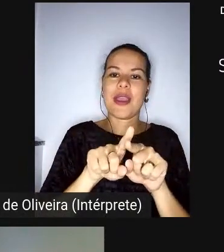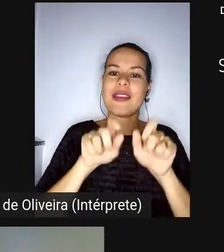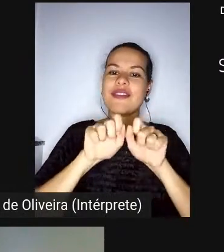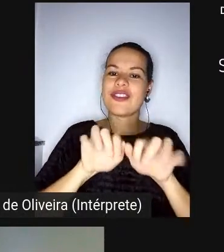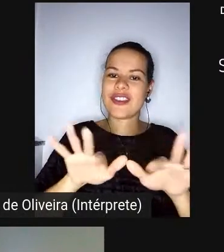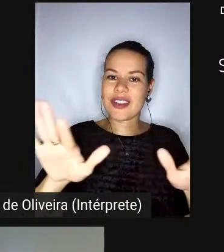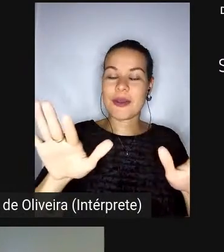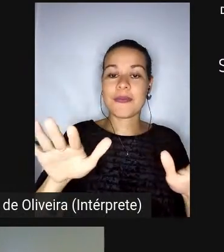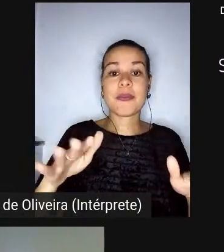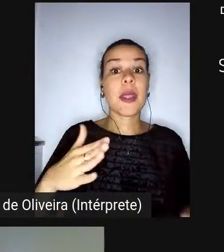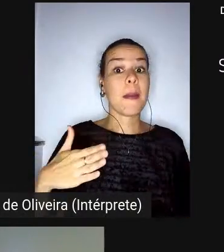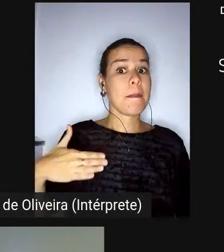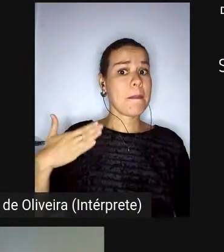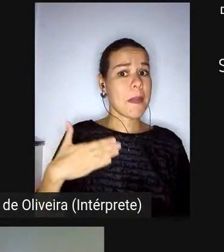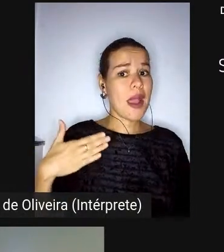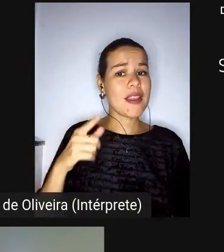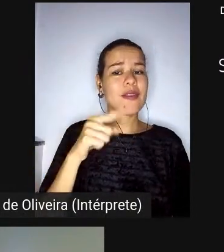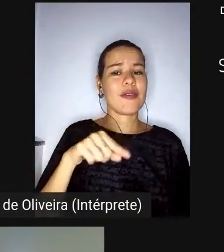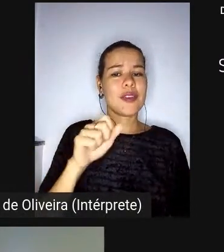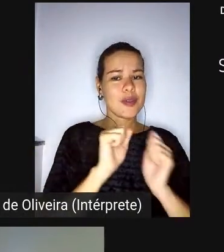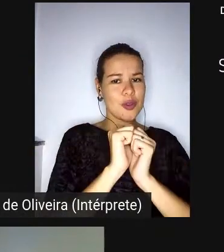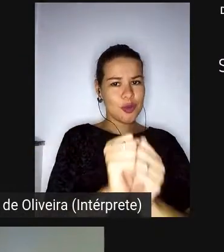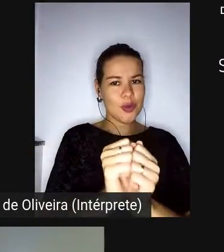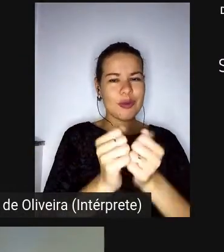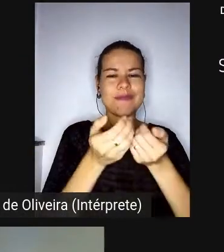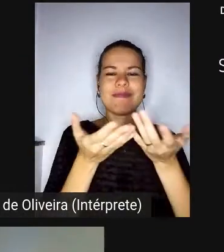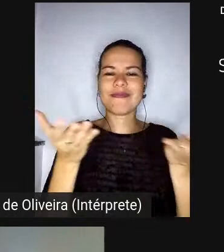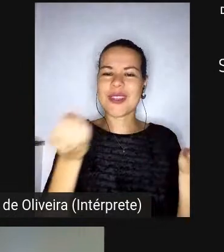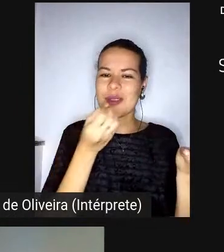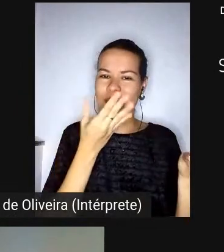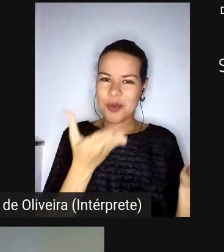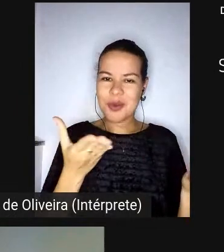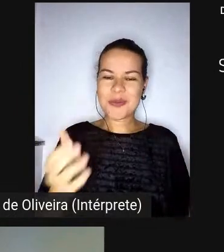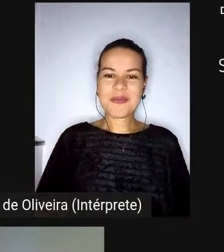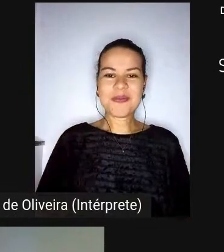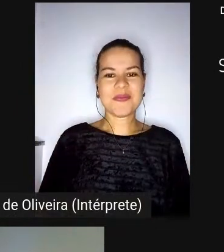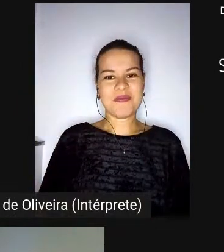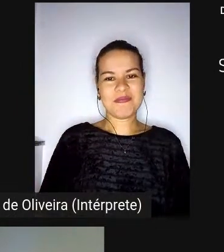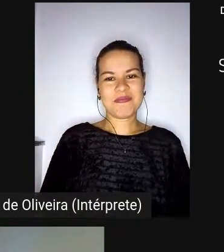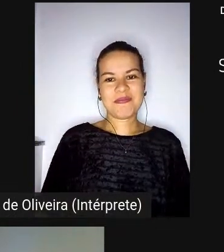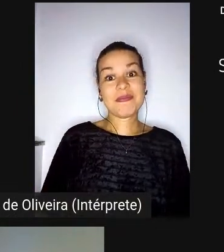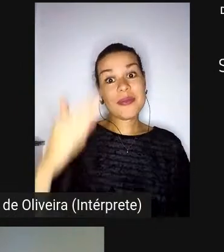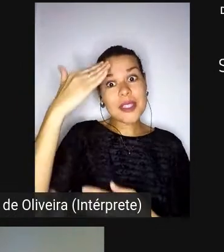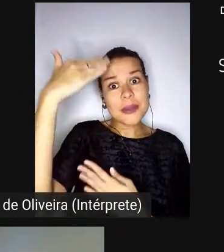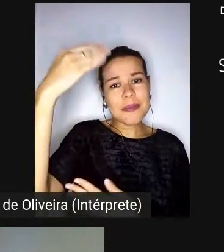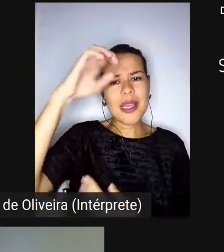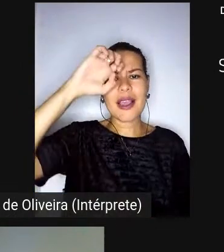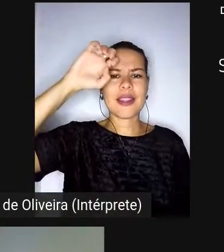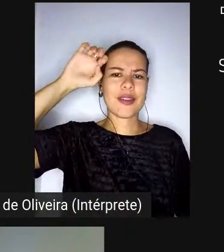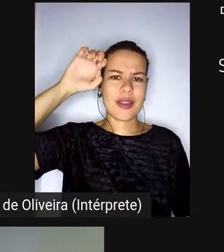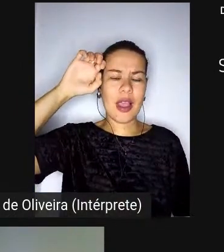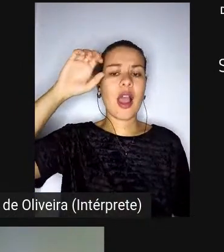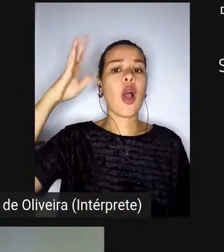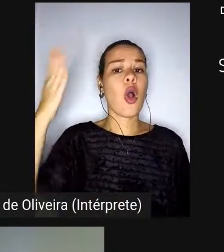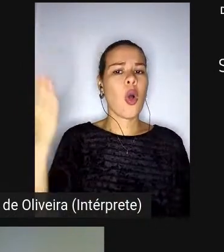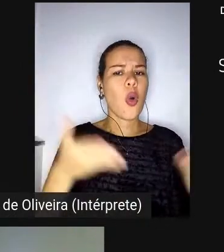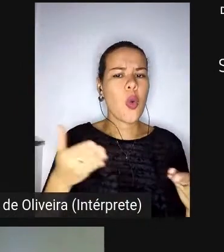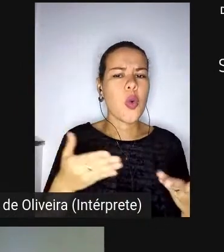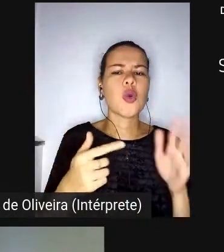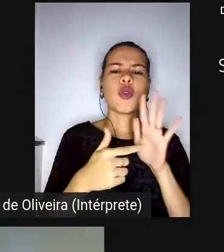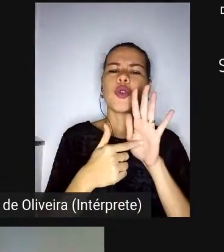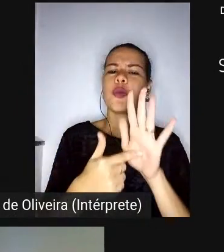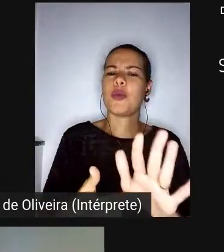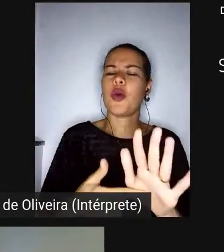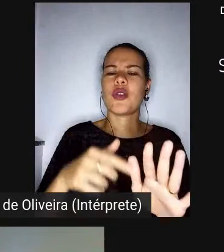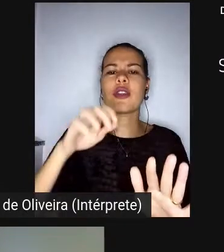vocês e desejar um excelente evento a brigada Duarte o nosso diretor colocou a inclusão é algo que é muito